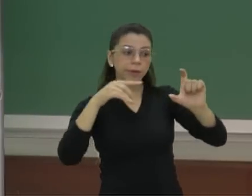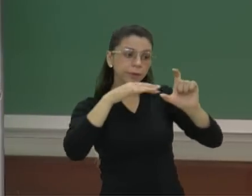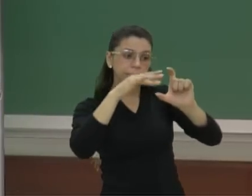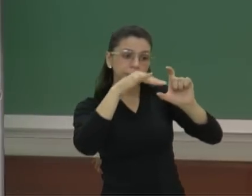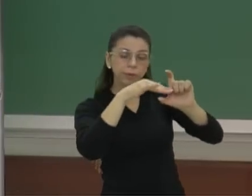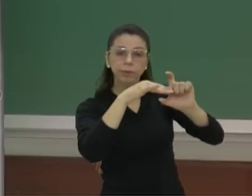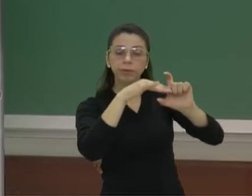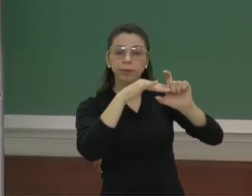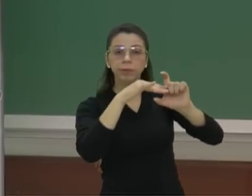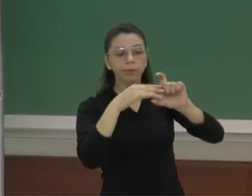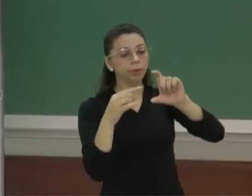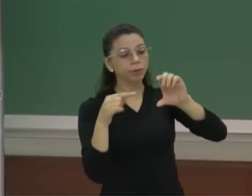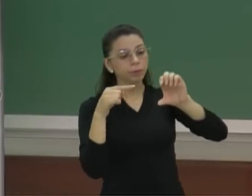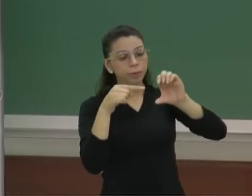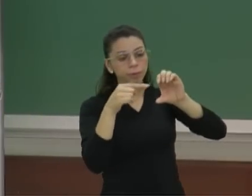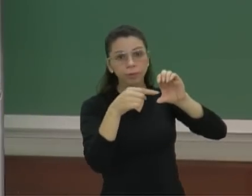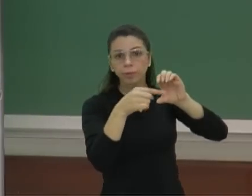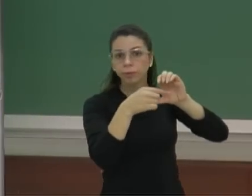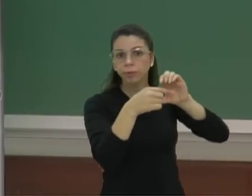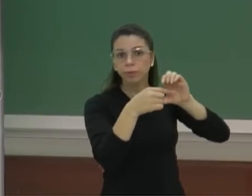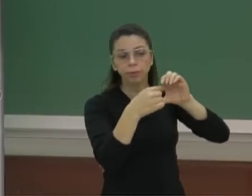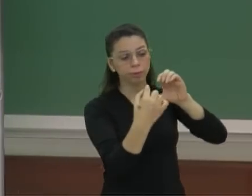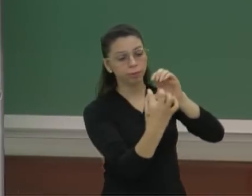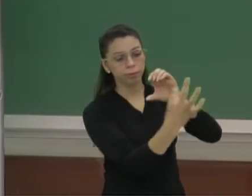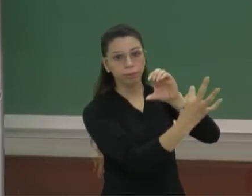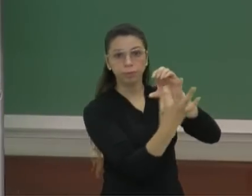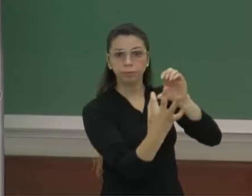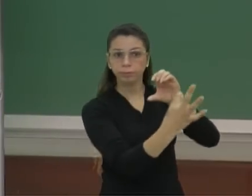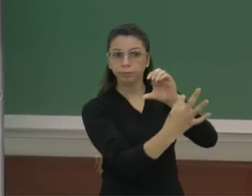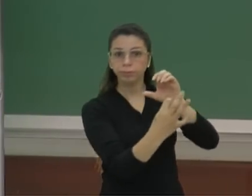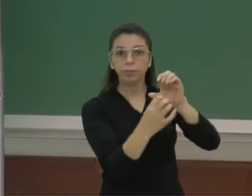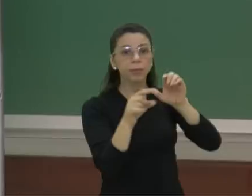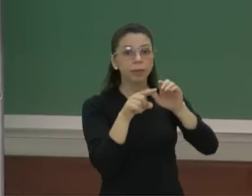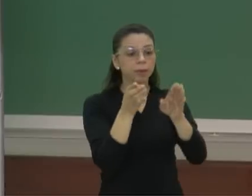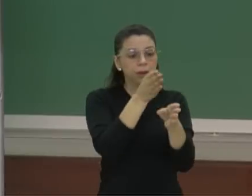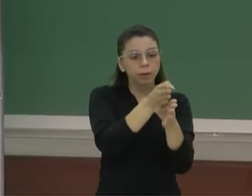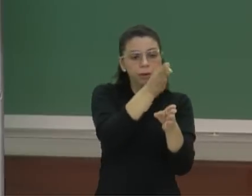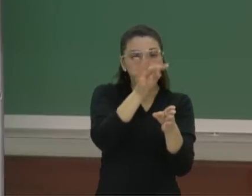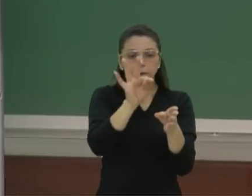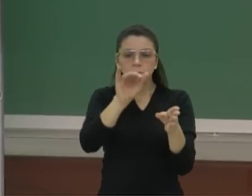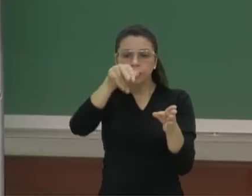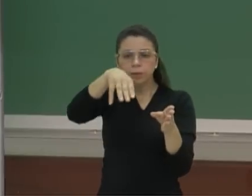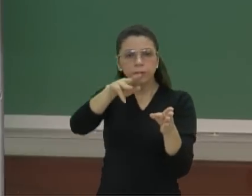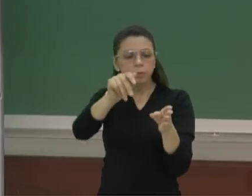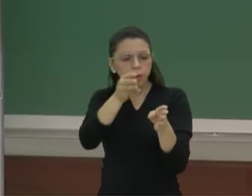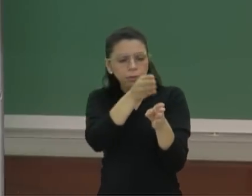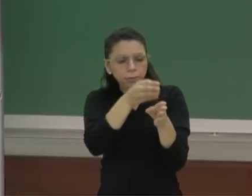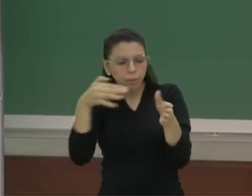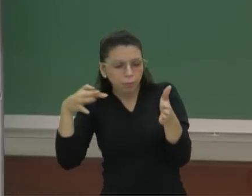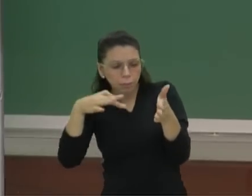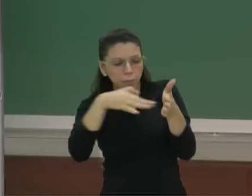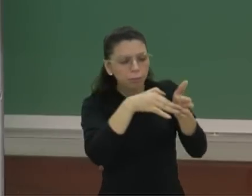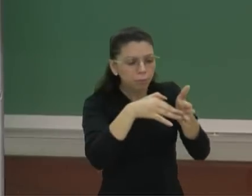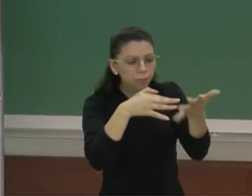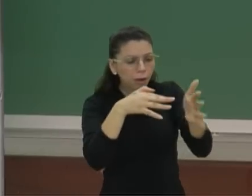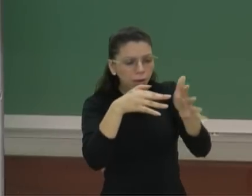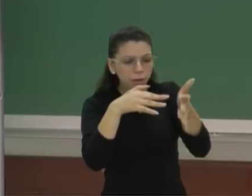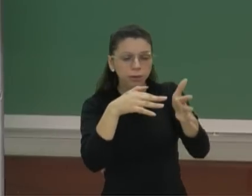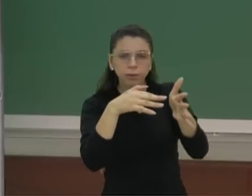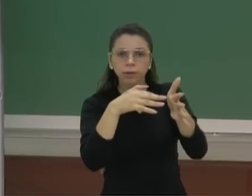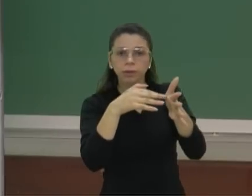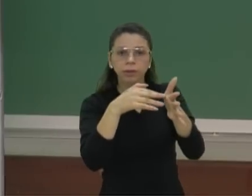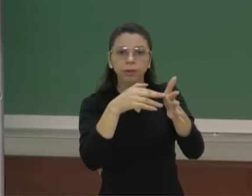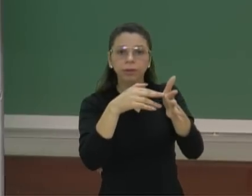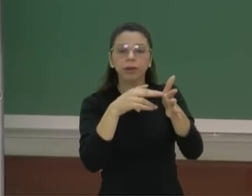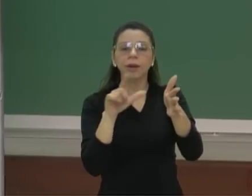no pavilhão auditivo, no canal auditivo, bate no tímpano. Ele vai vibrar.